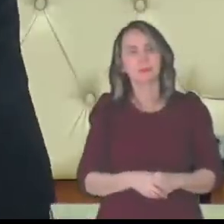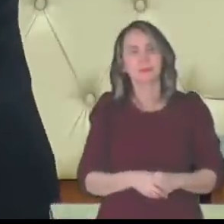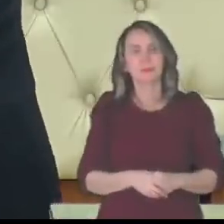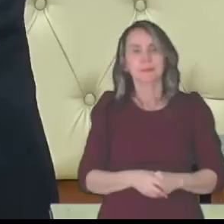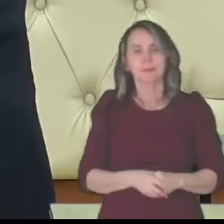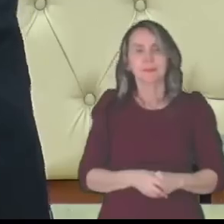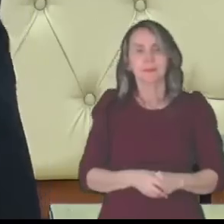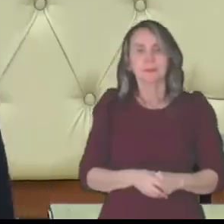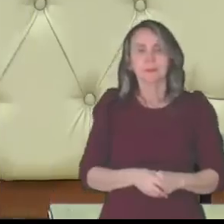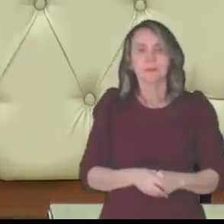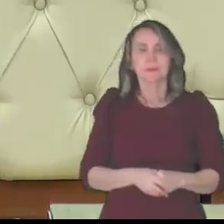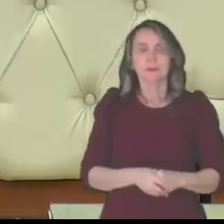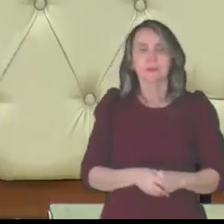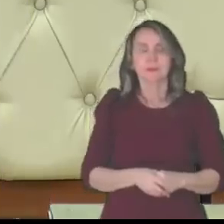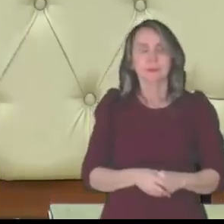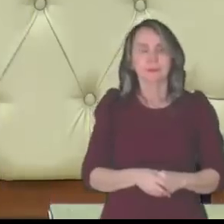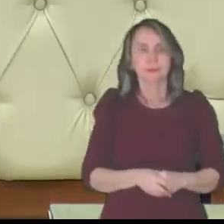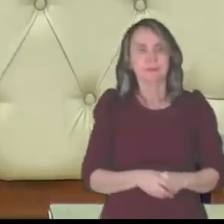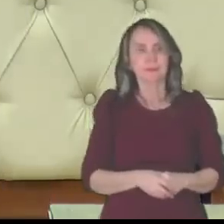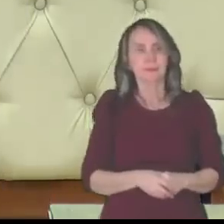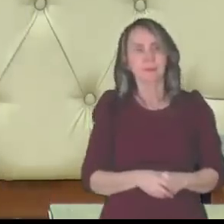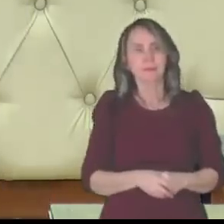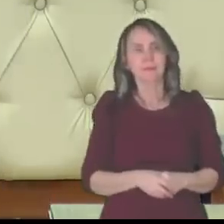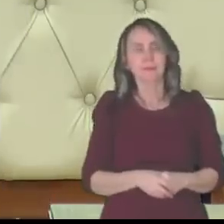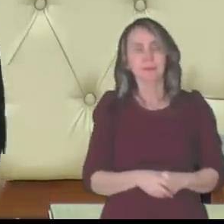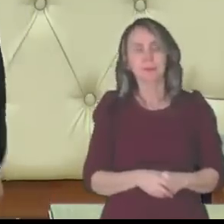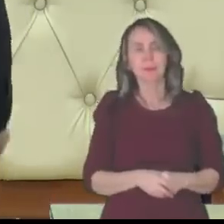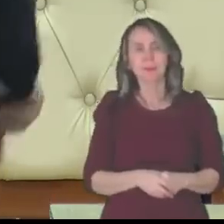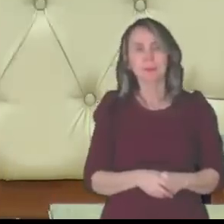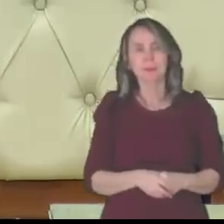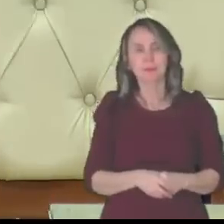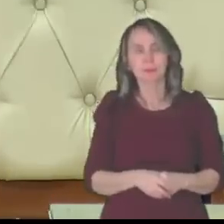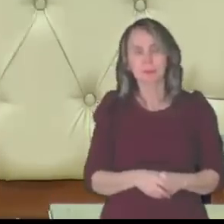bota no joelho se tiver animal feroz você